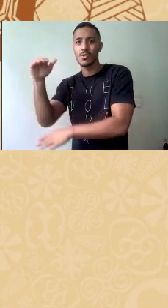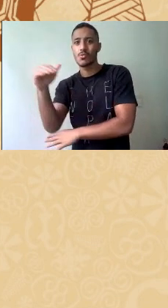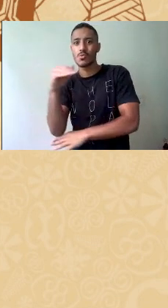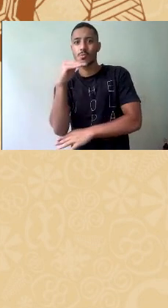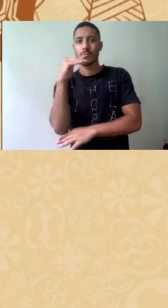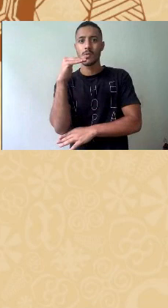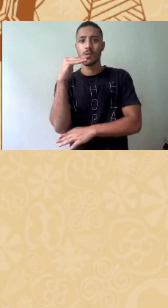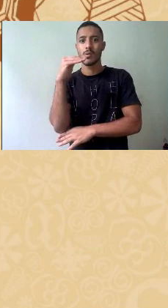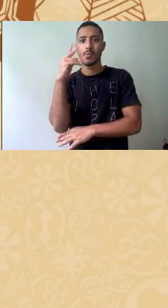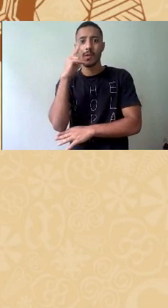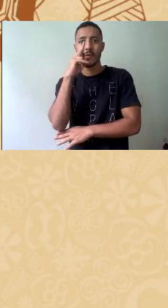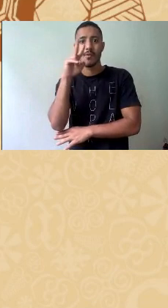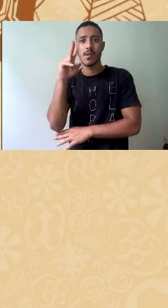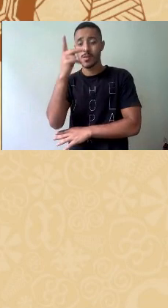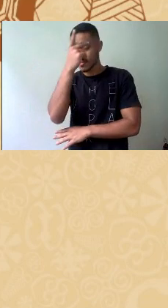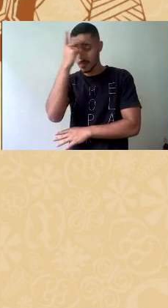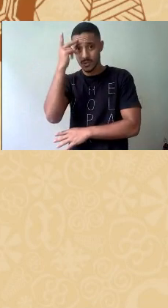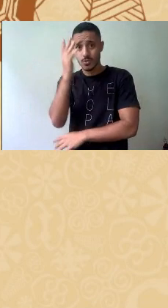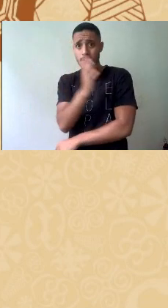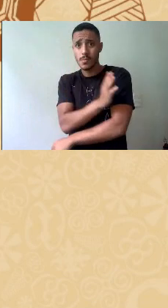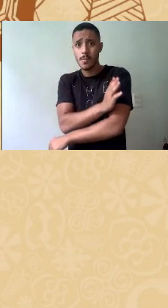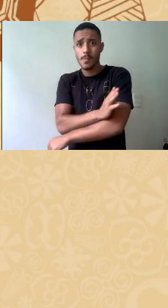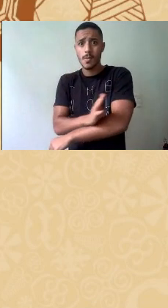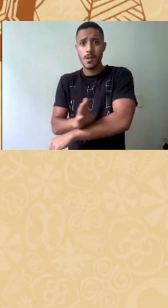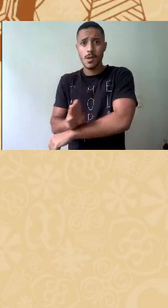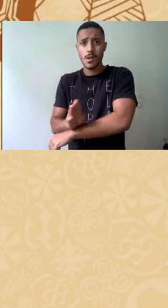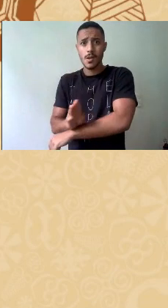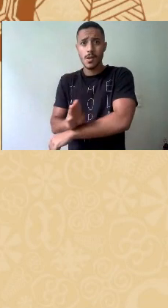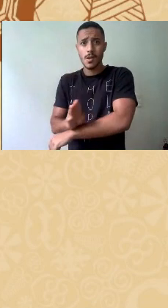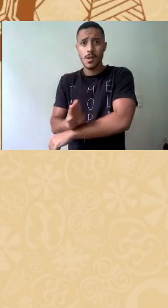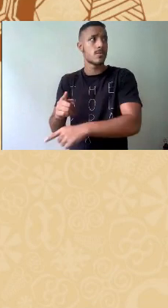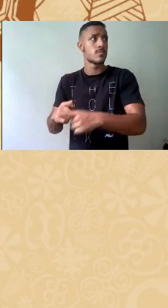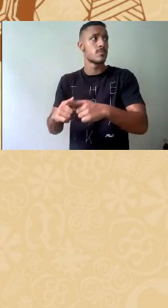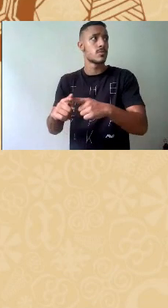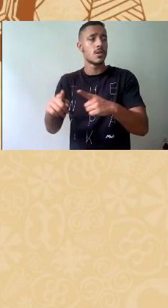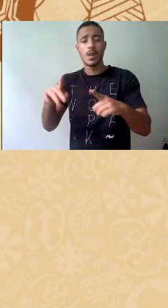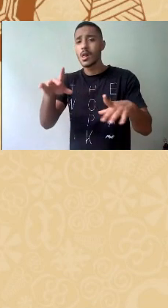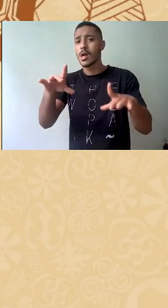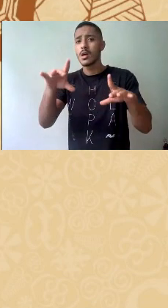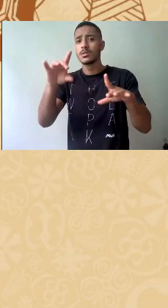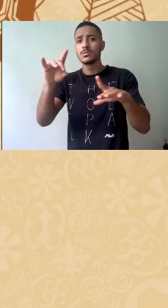brancas, a partir das provocações feitas por Rubenilson.